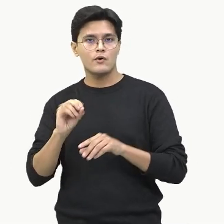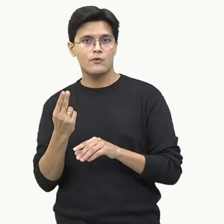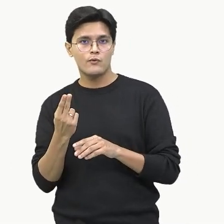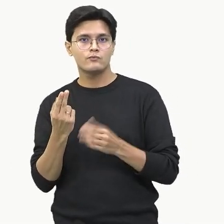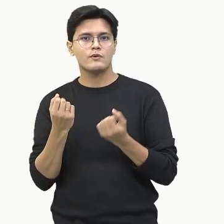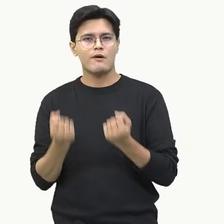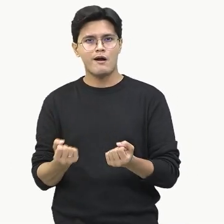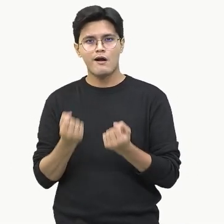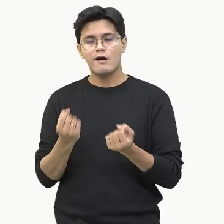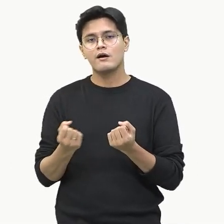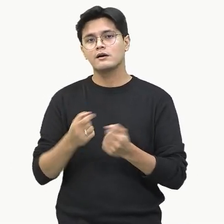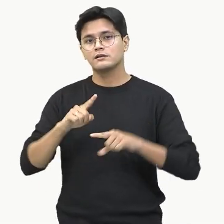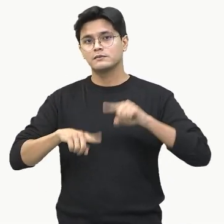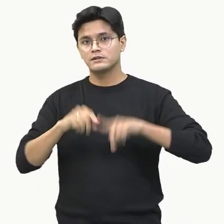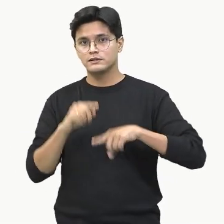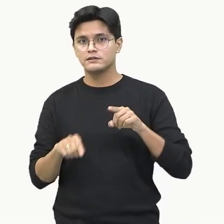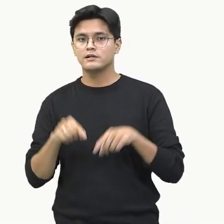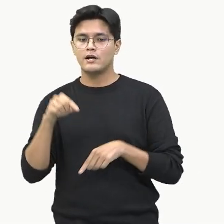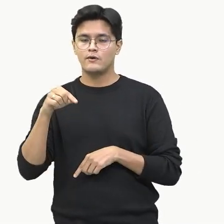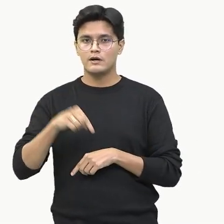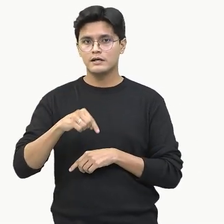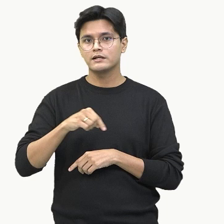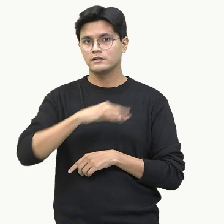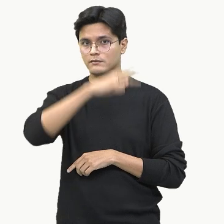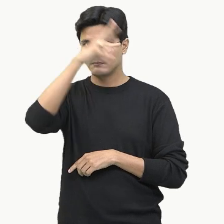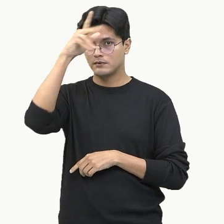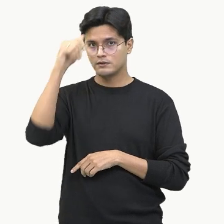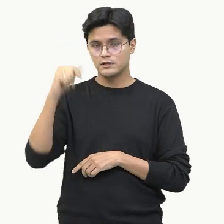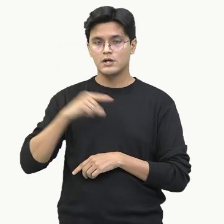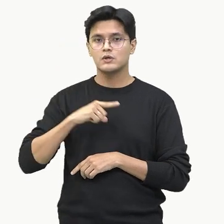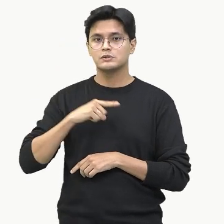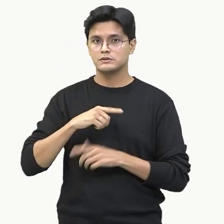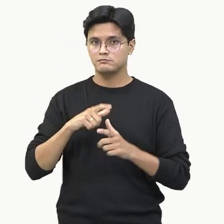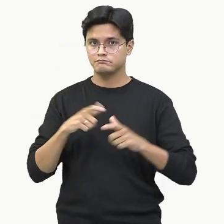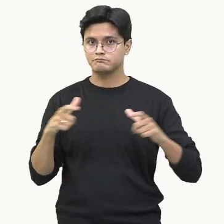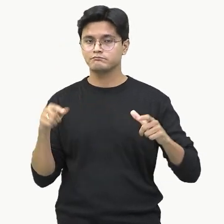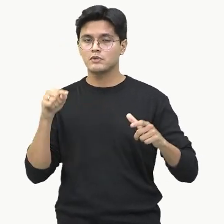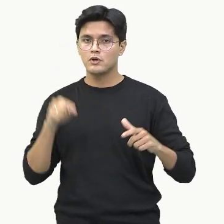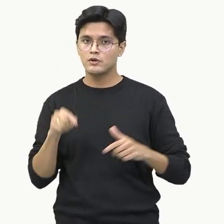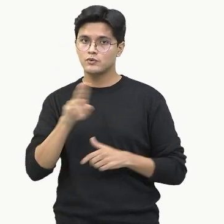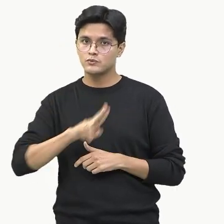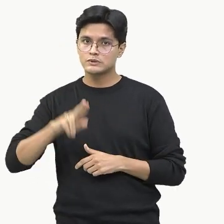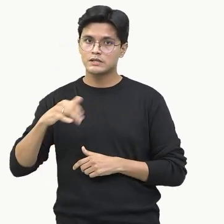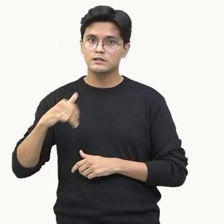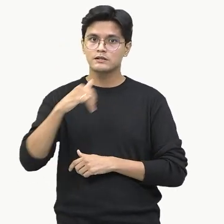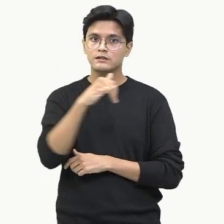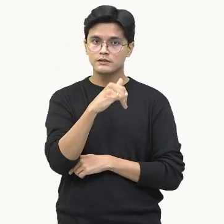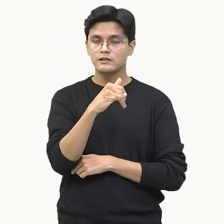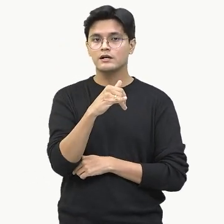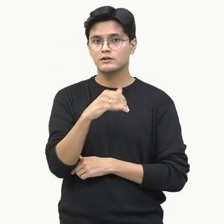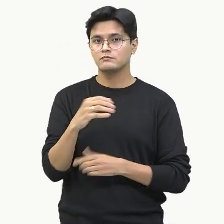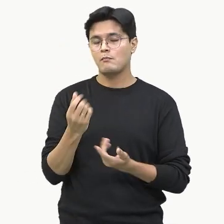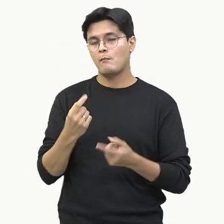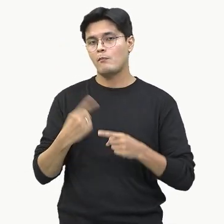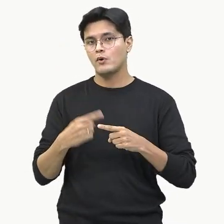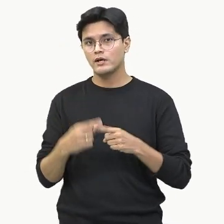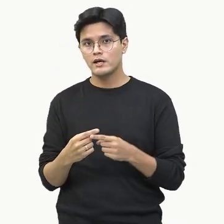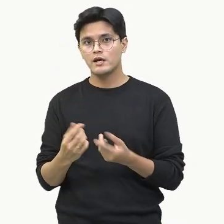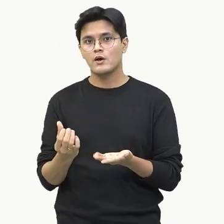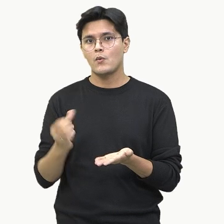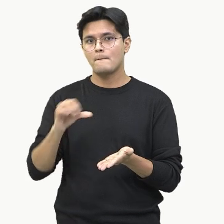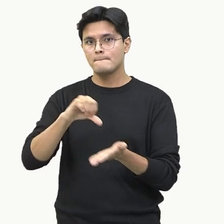olha Manaus por conta eh do Polo Industrial de Manaus né então vai ser bastante utilizado os